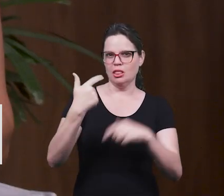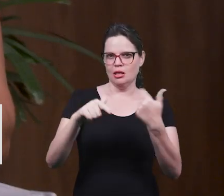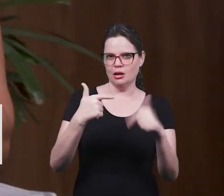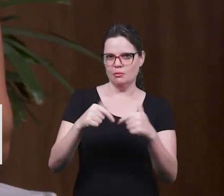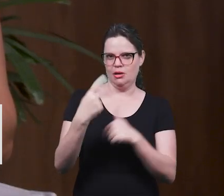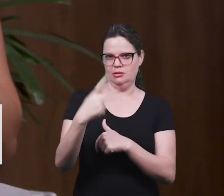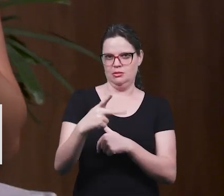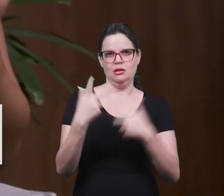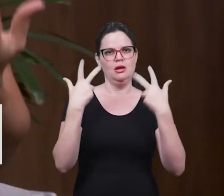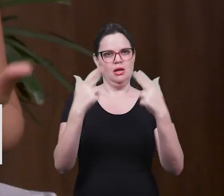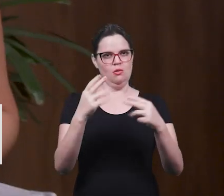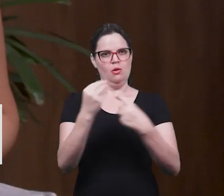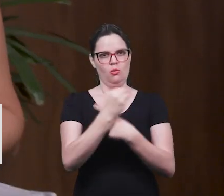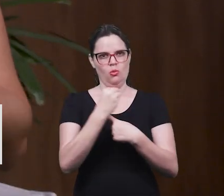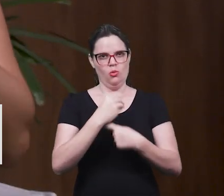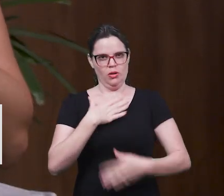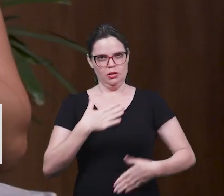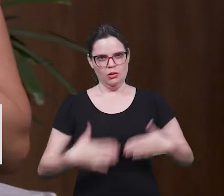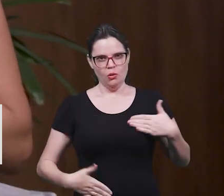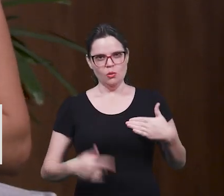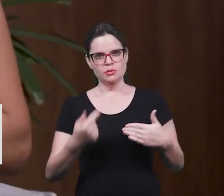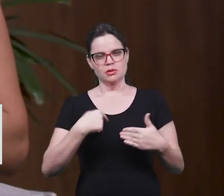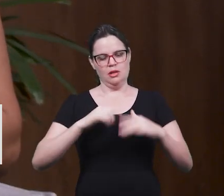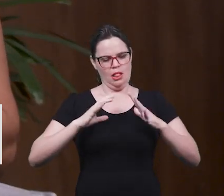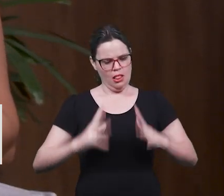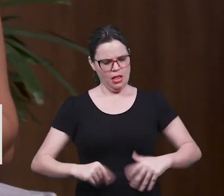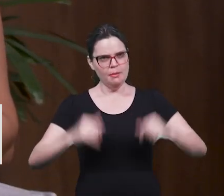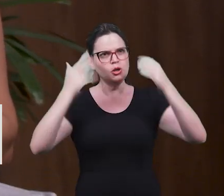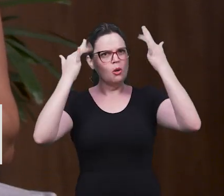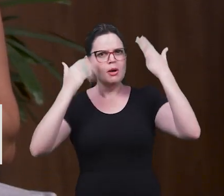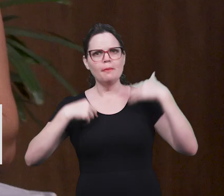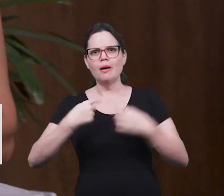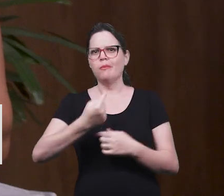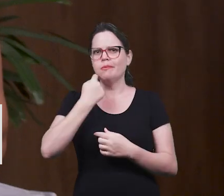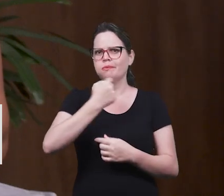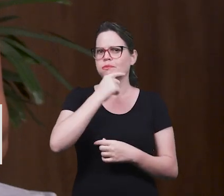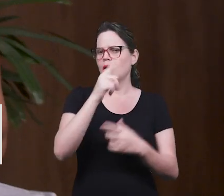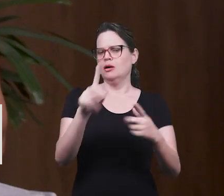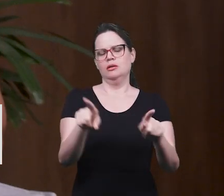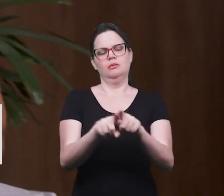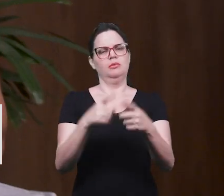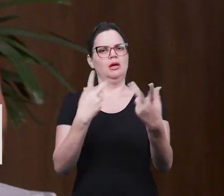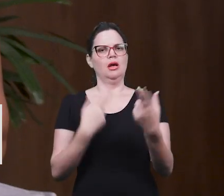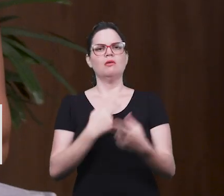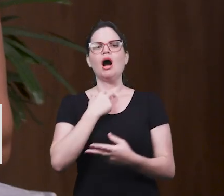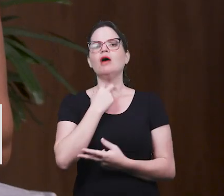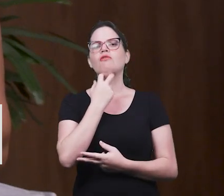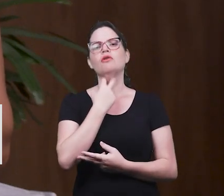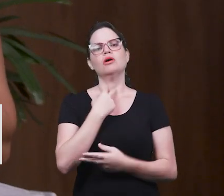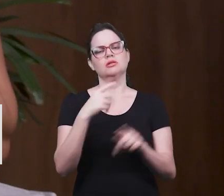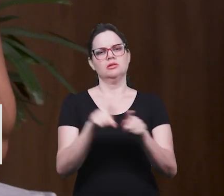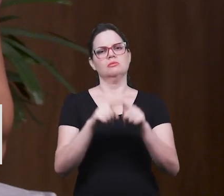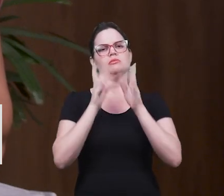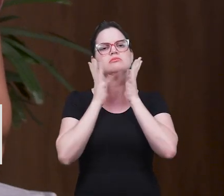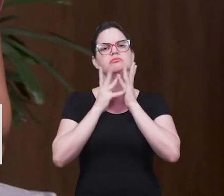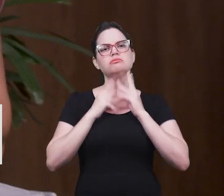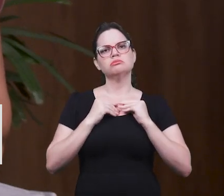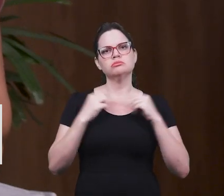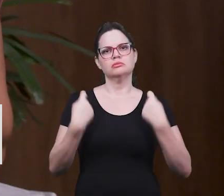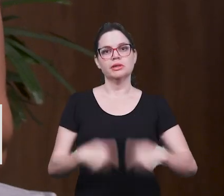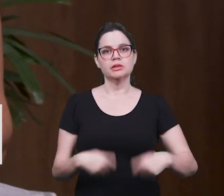trabalho, assim como você cuida do seu corpo, da sua dentição, você faz higiene, a voz também, ela precisa ser higienizada. A sua